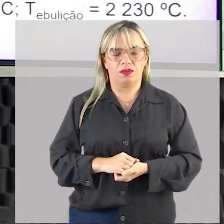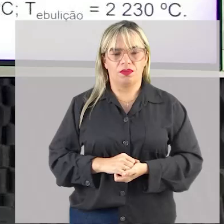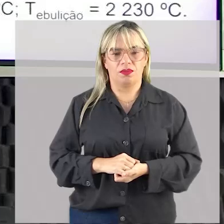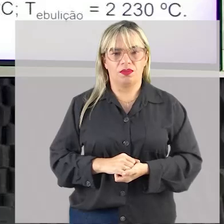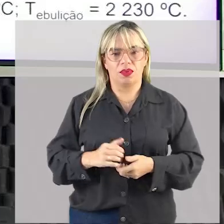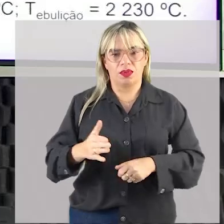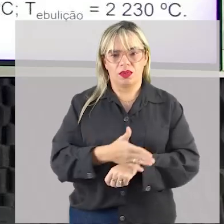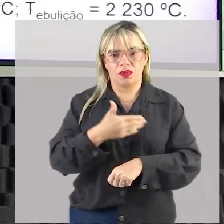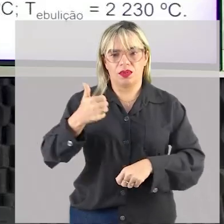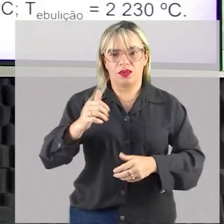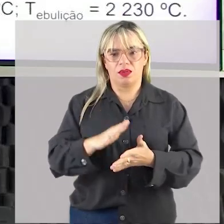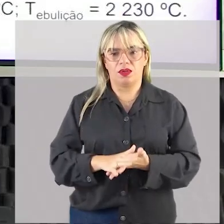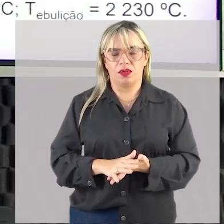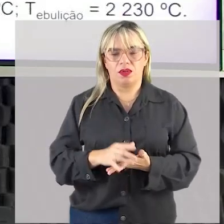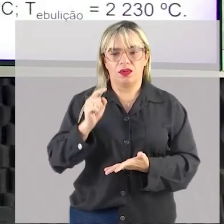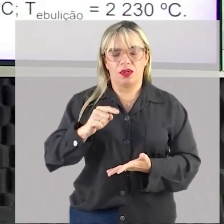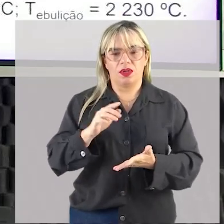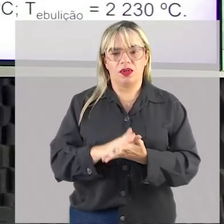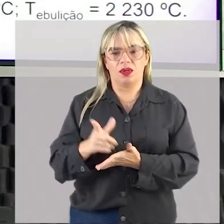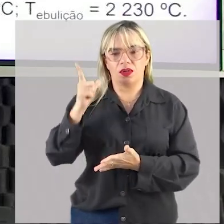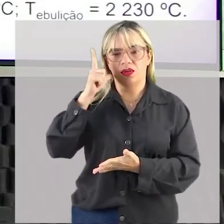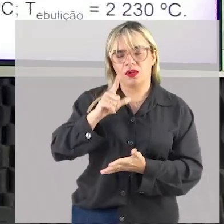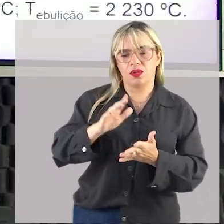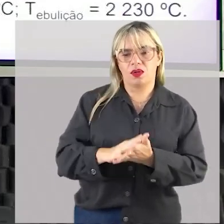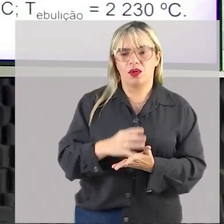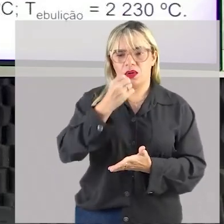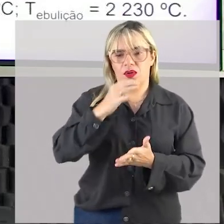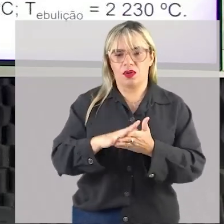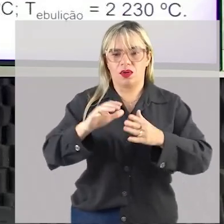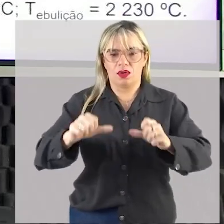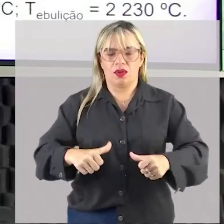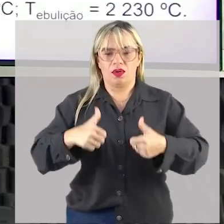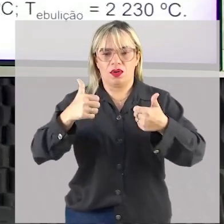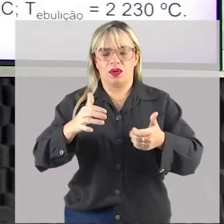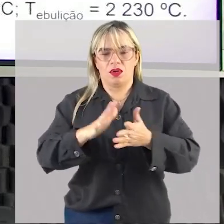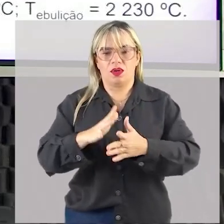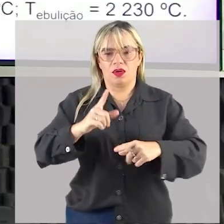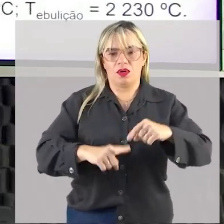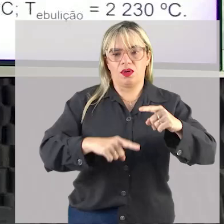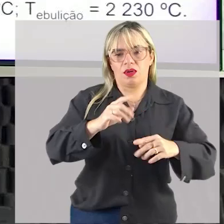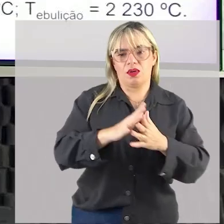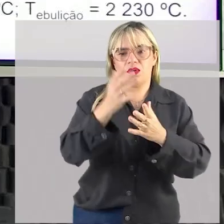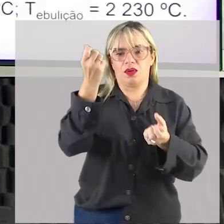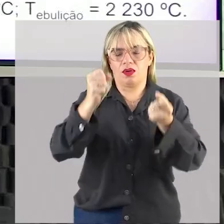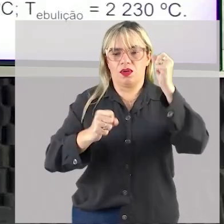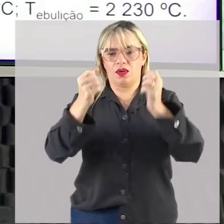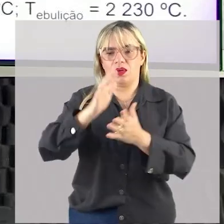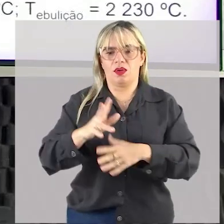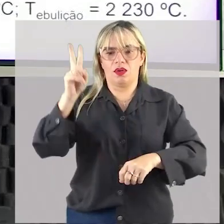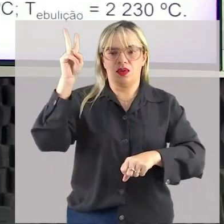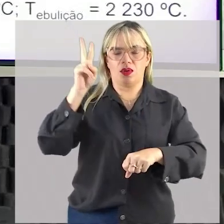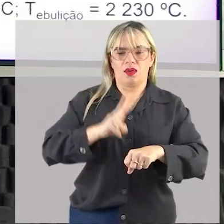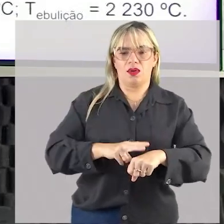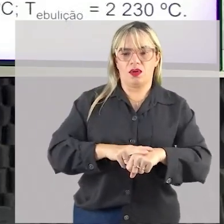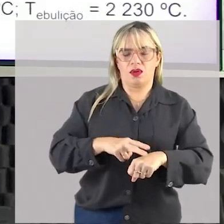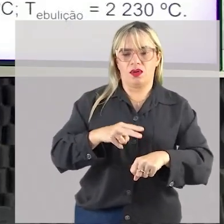Para assegurar a boa qualidade do seu produto, uma indústria de vidro